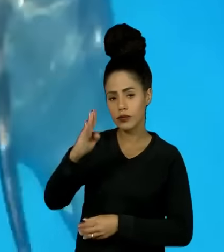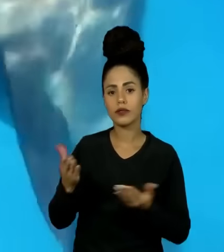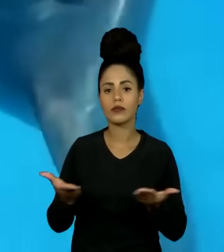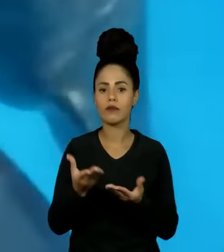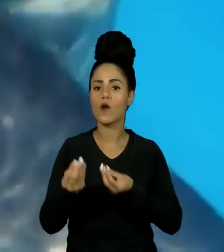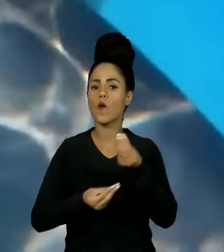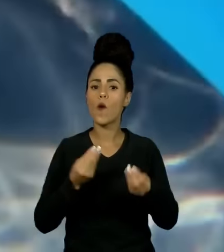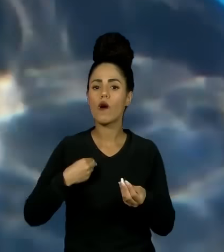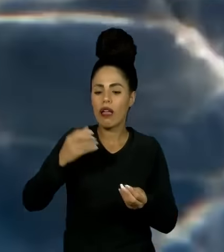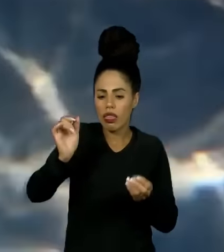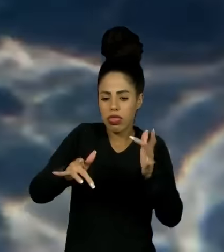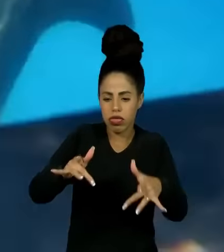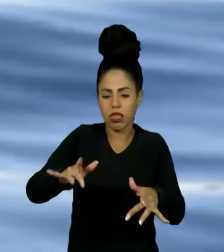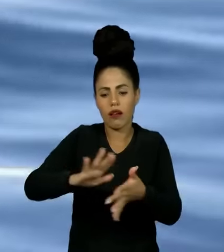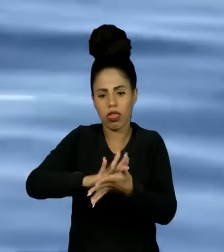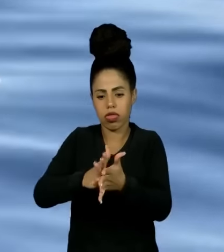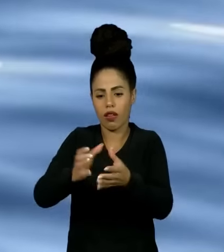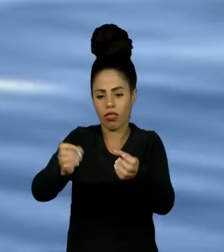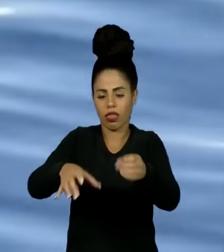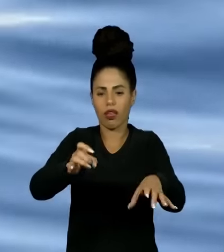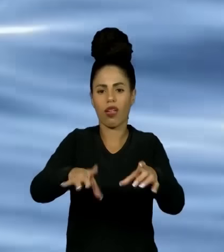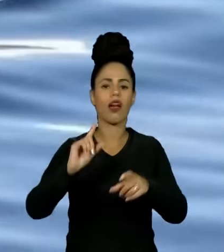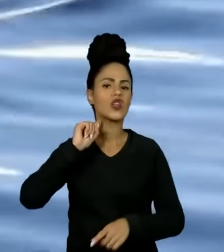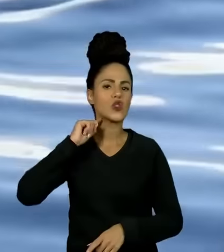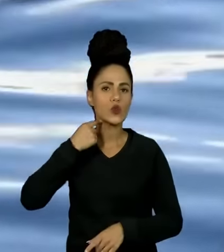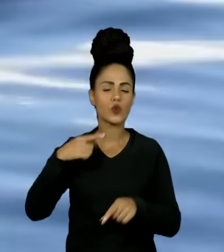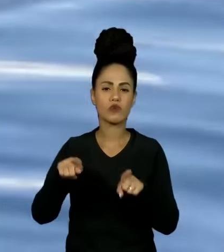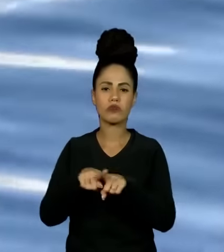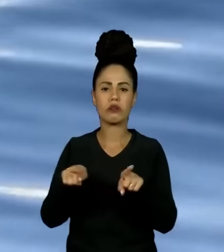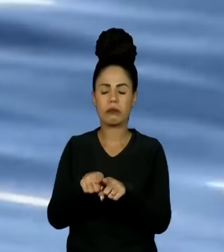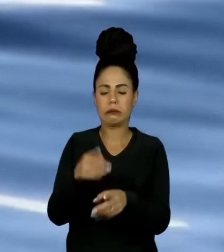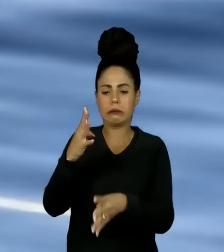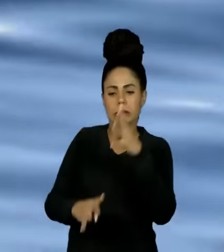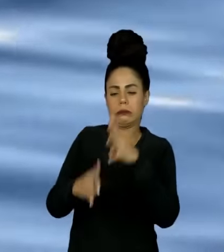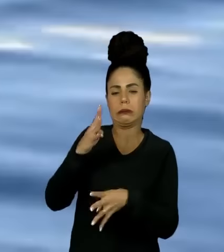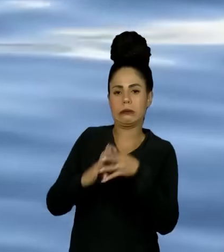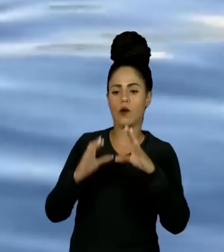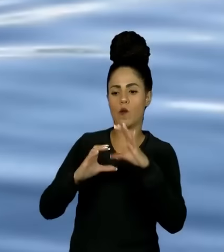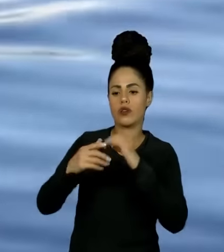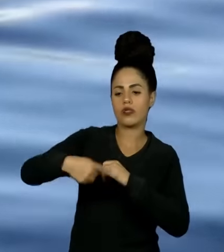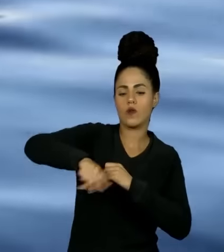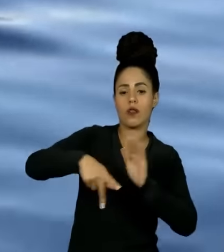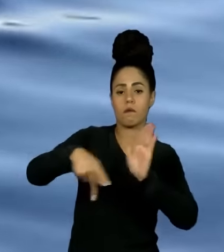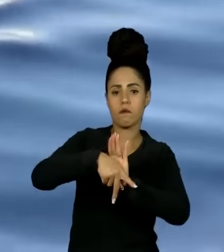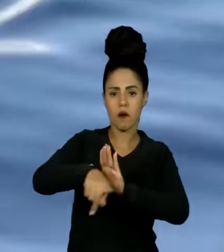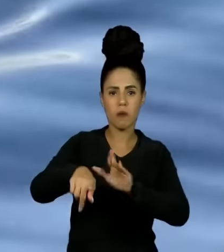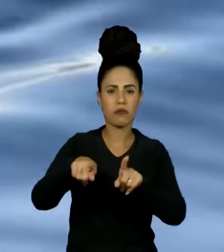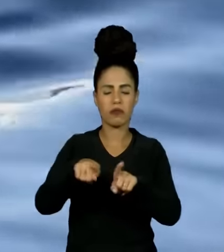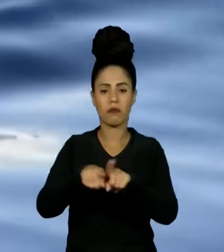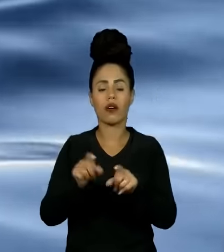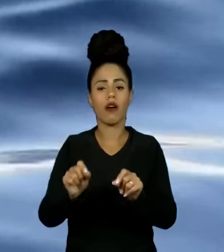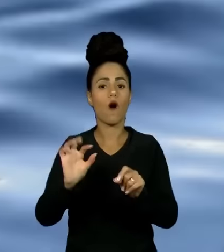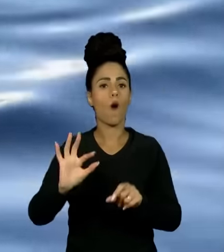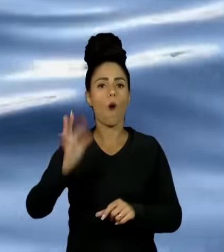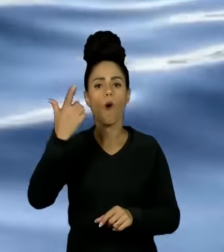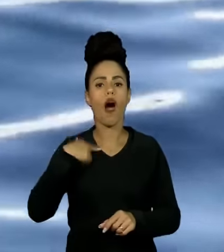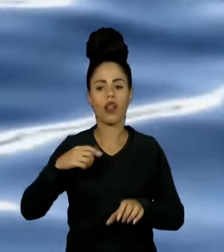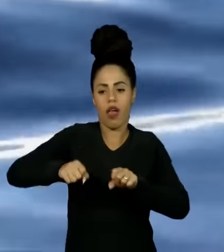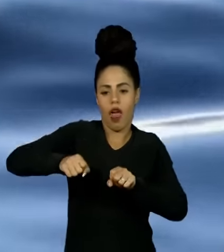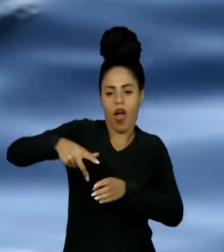perda e contaminação de habitat, poluição sonora que interfere na comunicação desses animais e atropelamentos